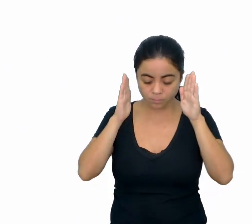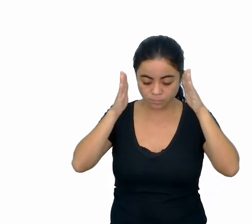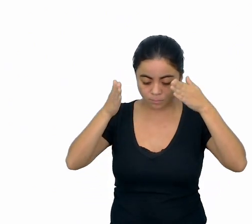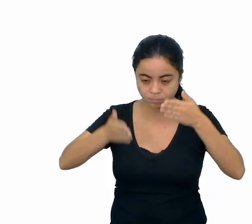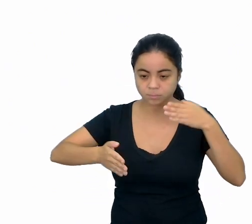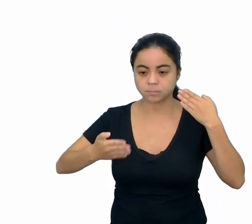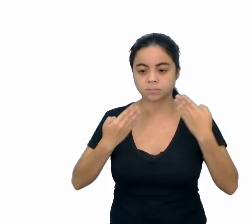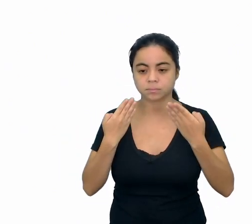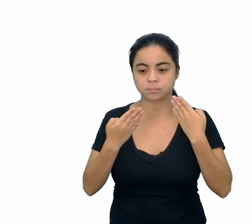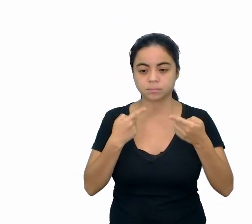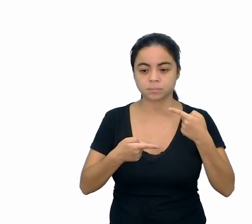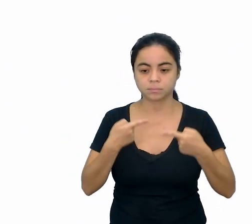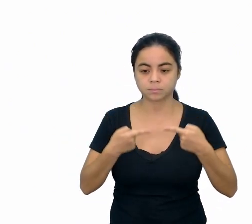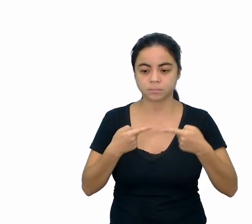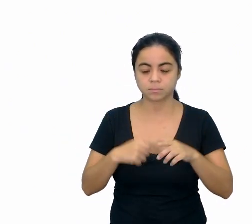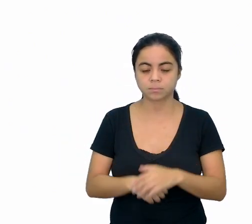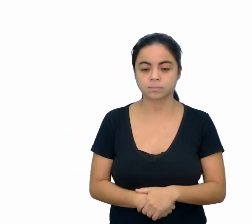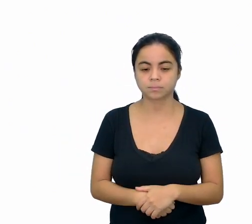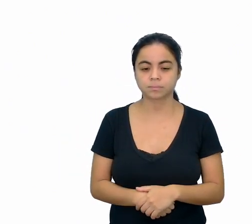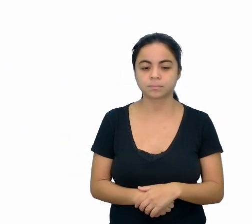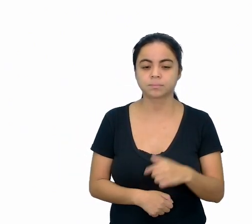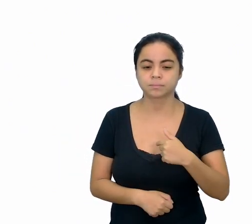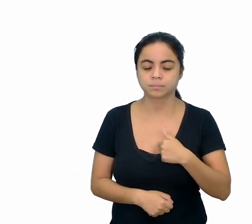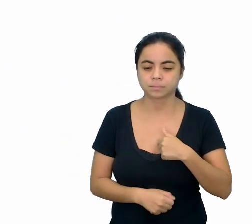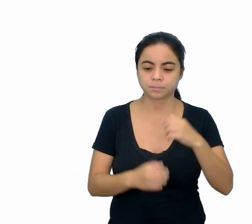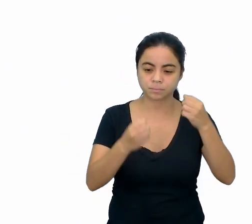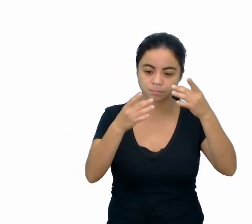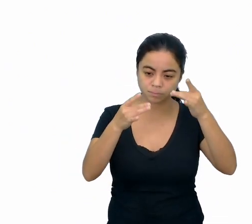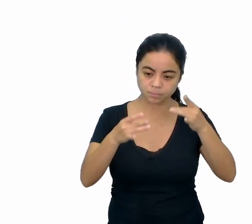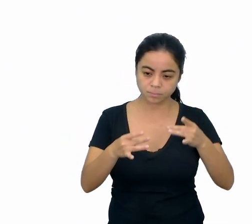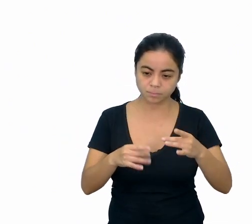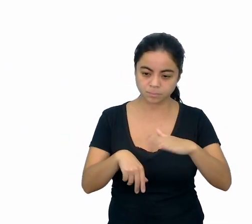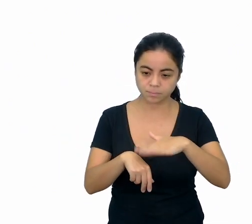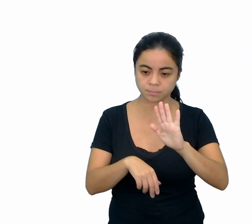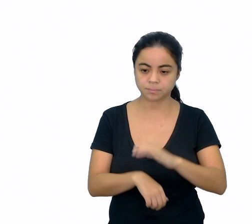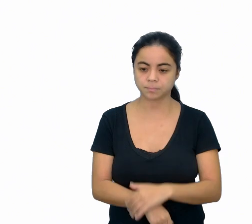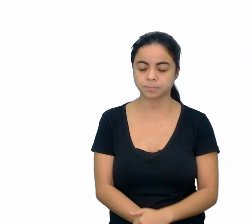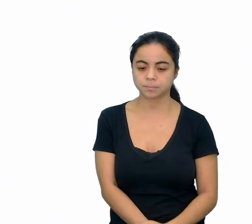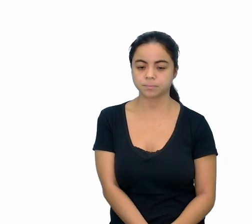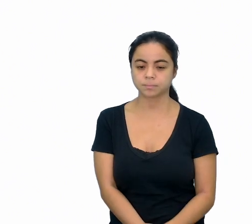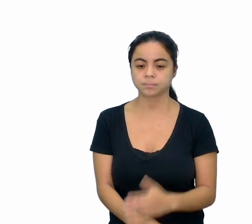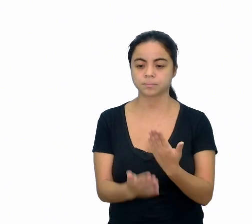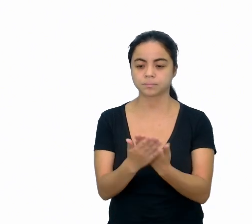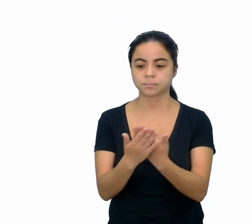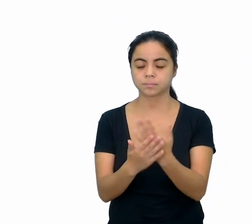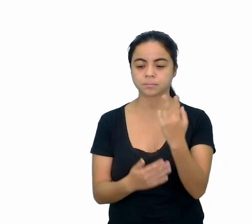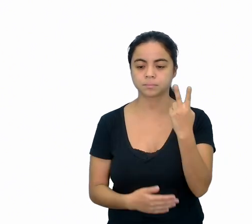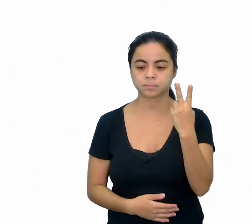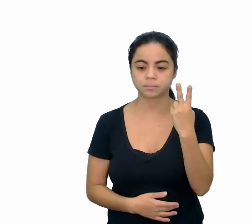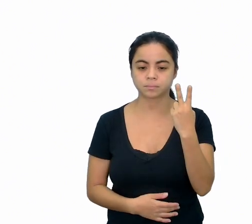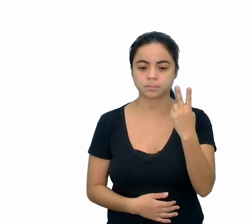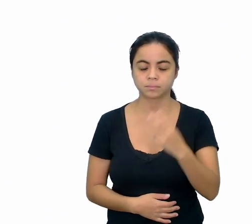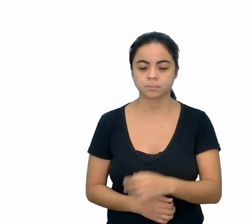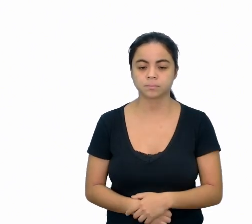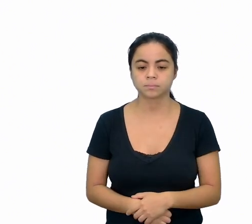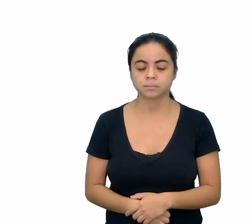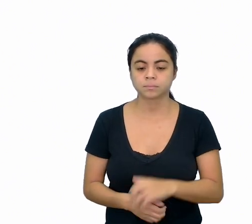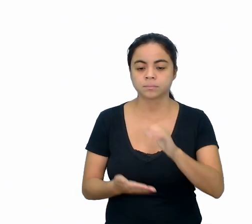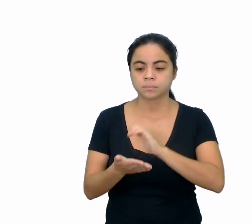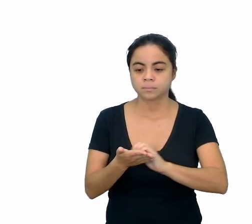nossa conversa, e eu me deterei um pouquinho mais adiante nela. Na aula 2, agenda de